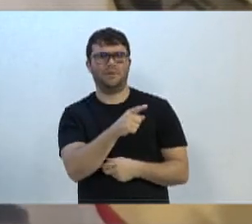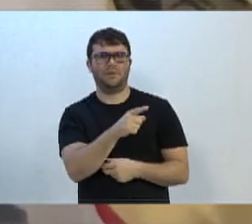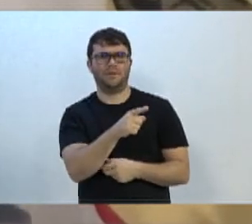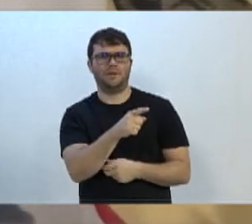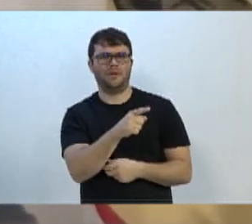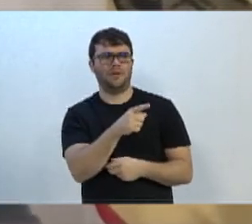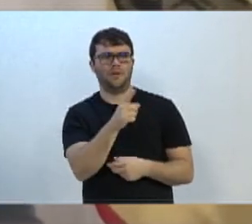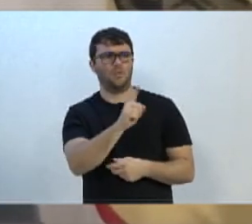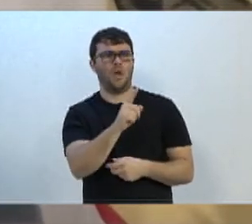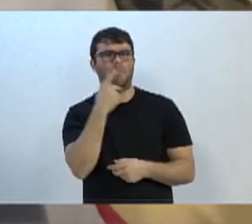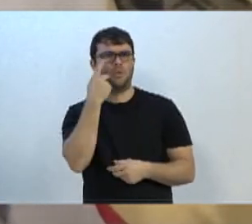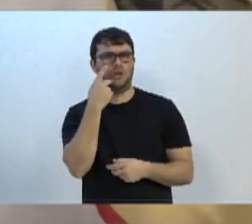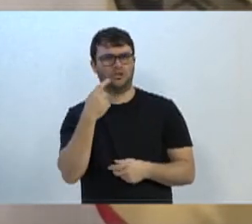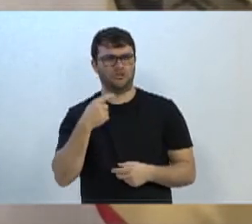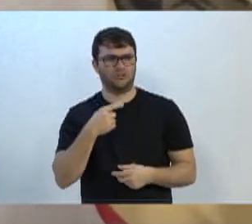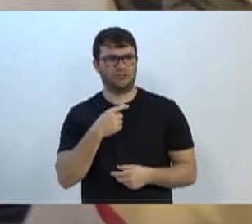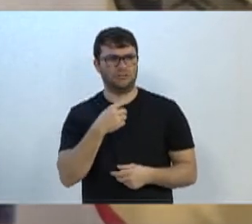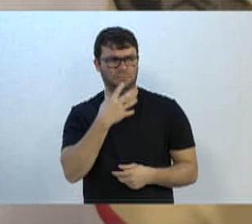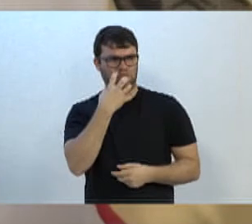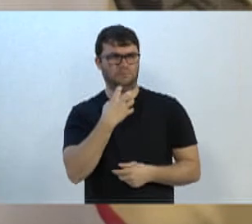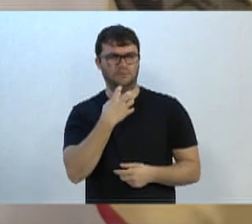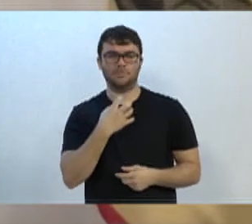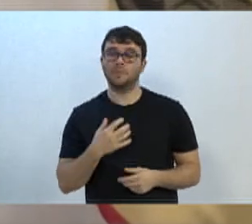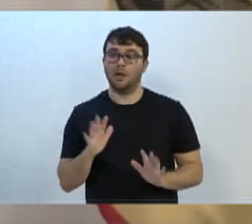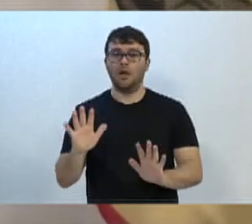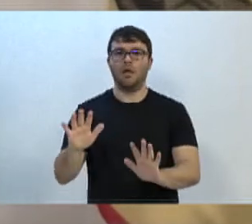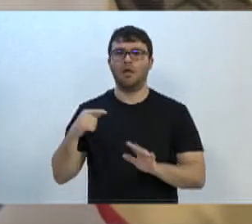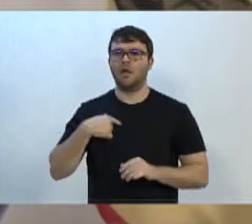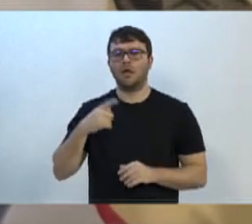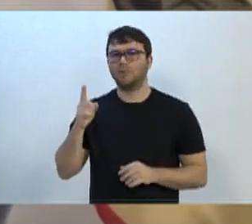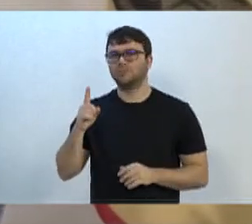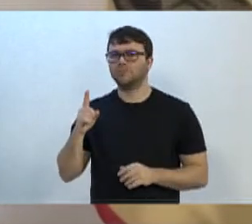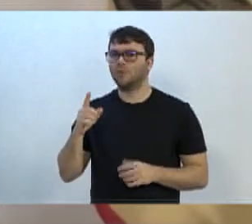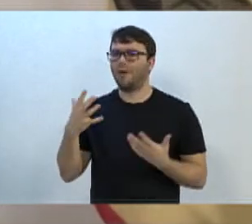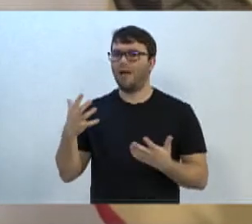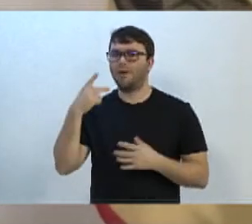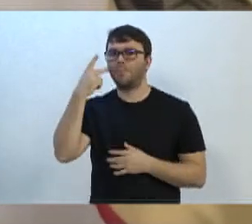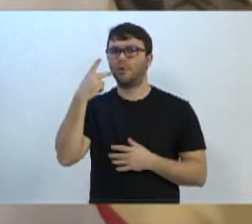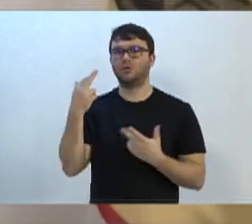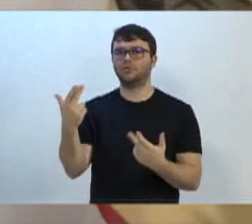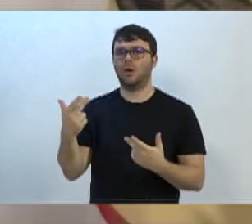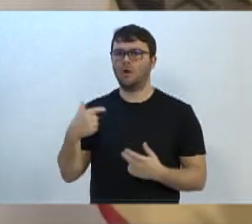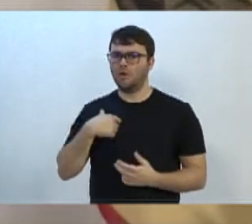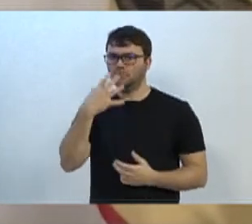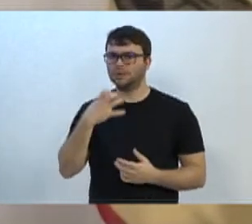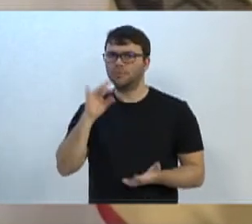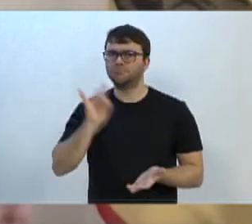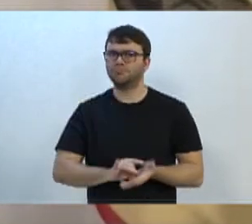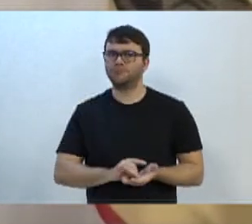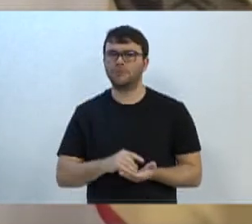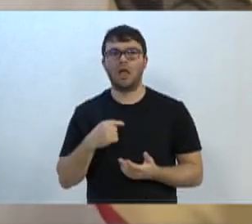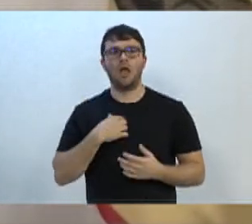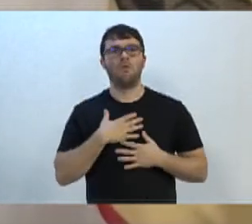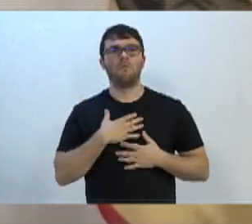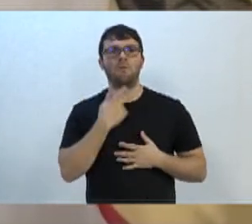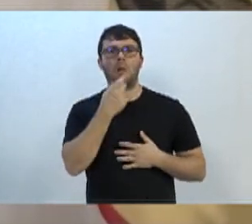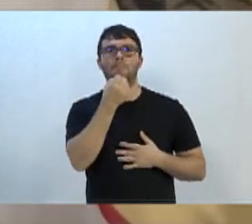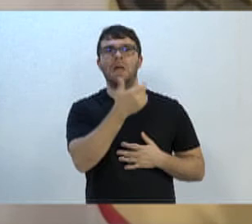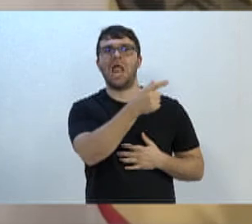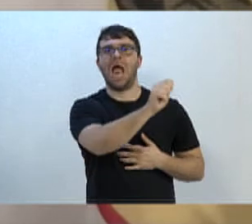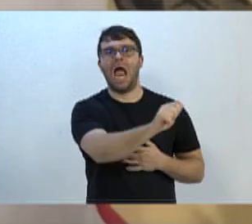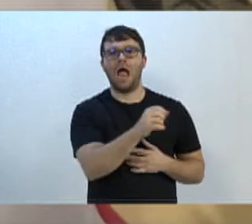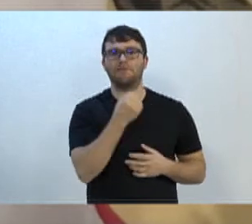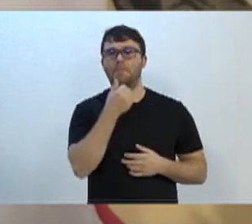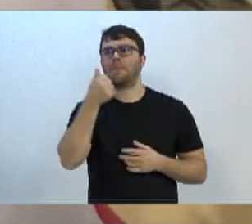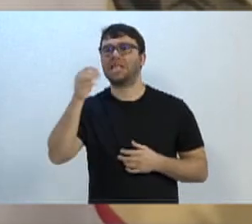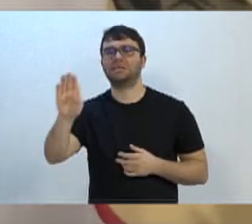sim de fato nem quero parecer com um político usual e casual que nós temos eu não estou aqui para agradar nem B eu tô aqui para